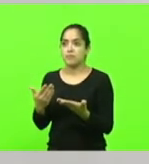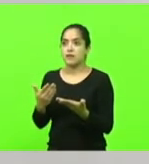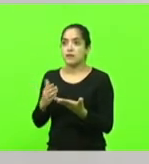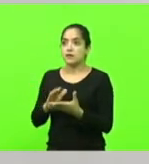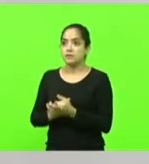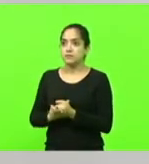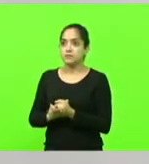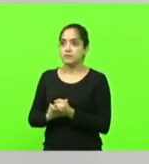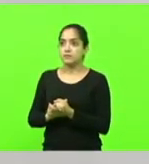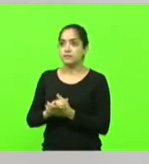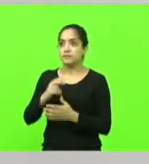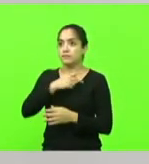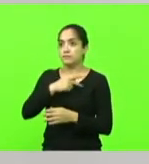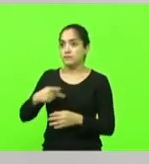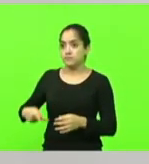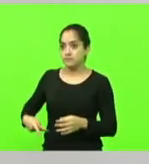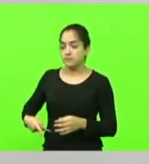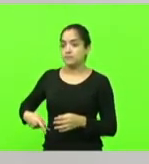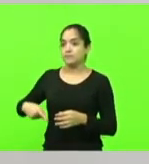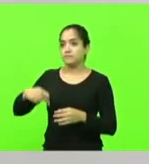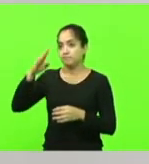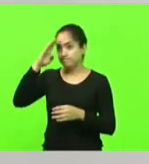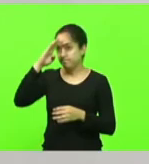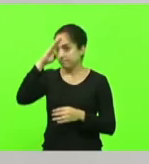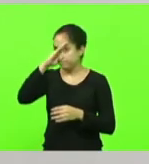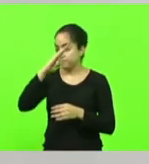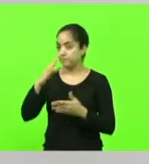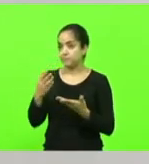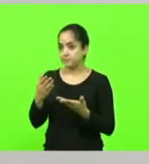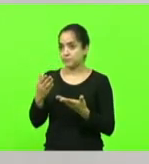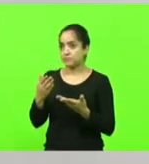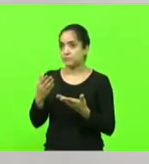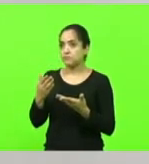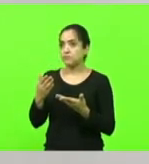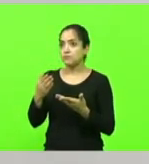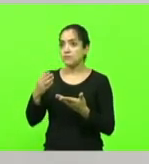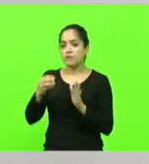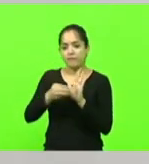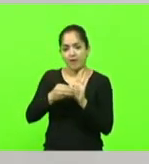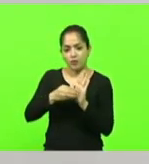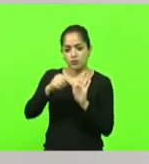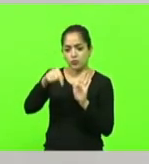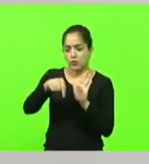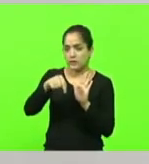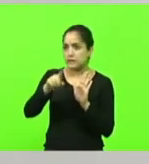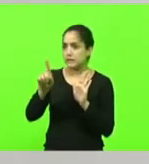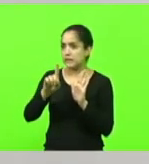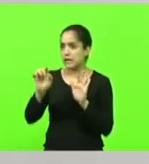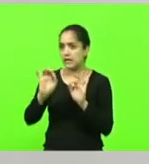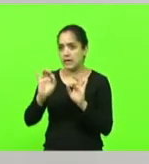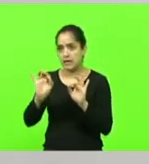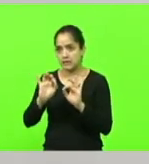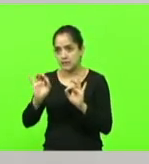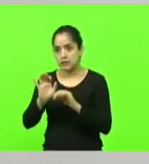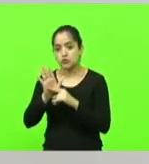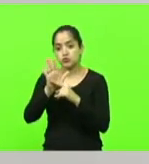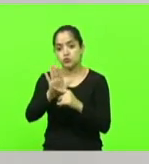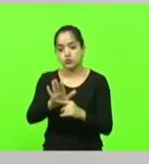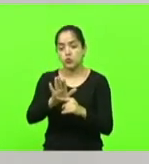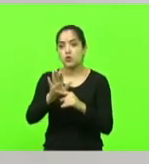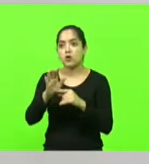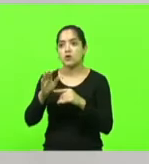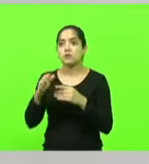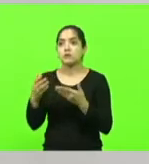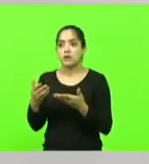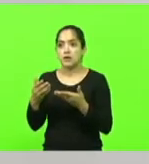porque o presidente Bolsonaro não deixou faltar nada em Santa Catarina. O presidente Bolsonaro colocou aqui mais quase 2 bilhões